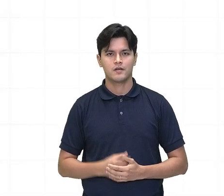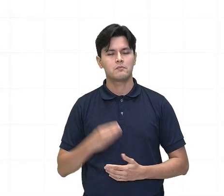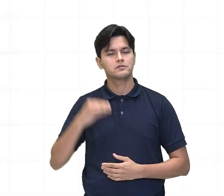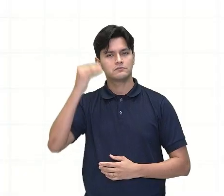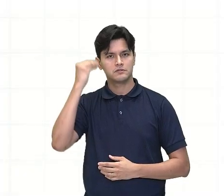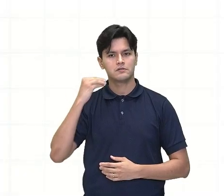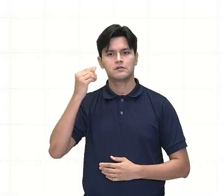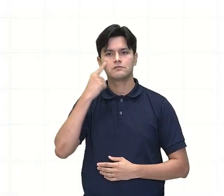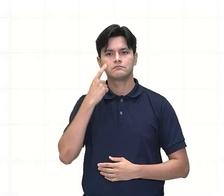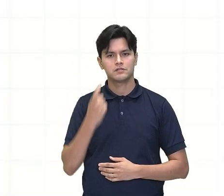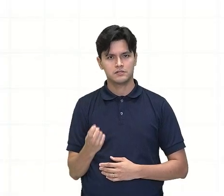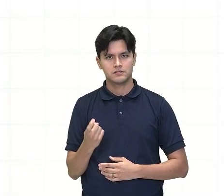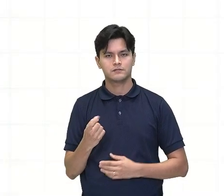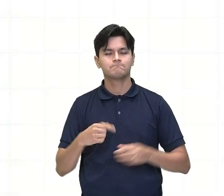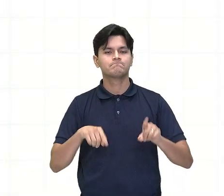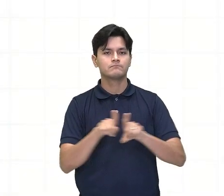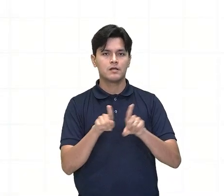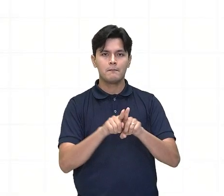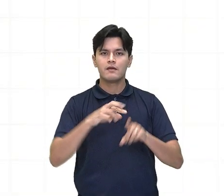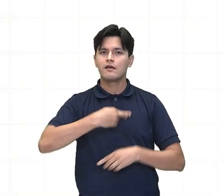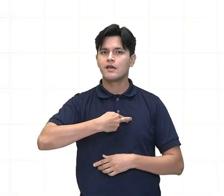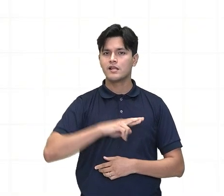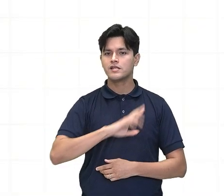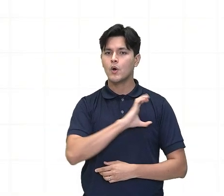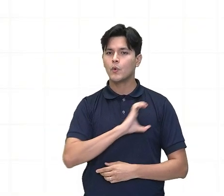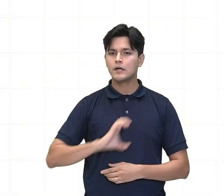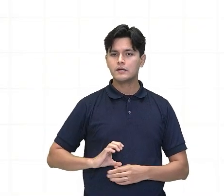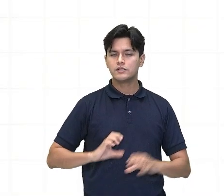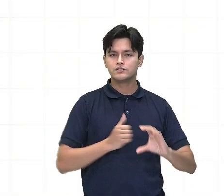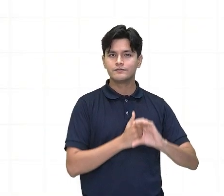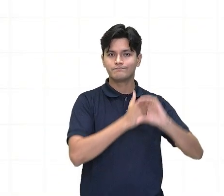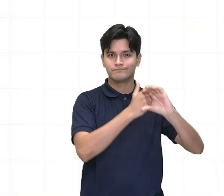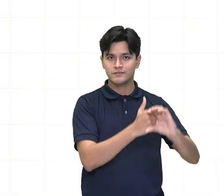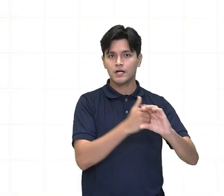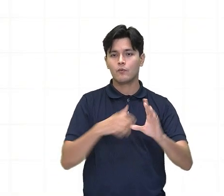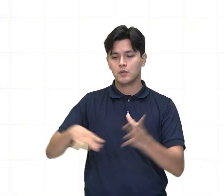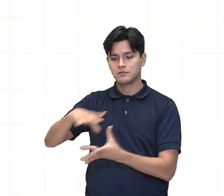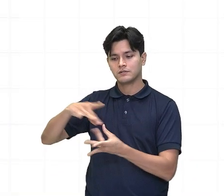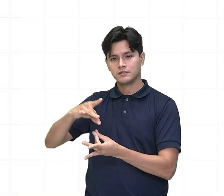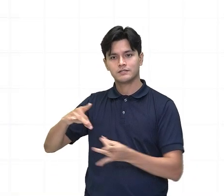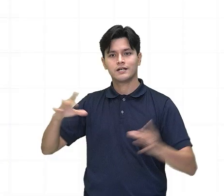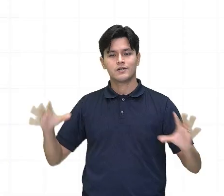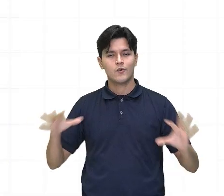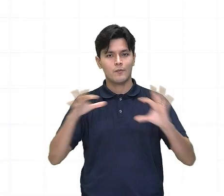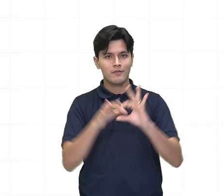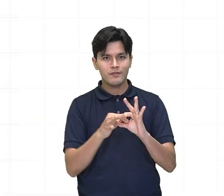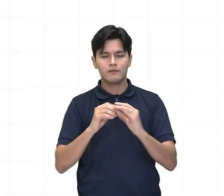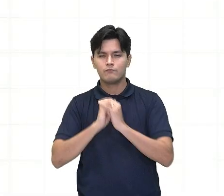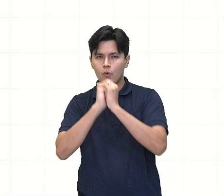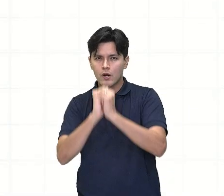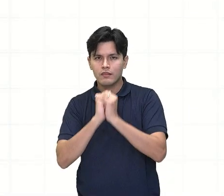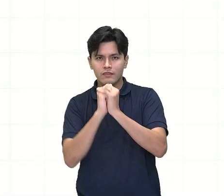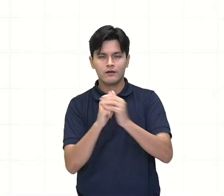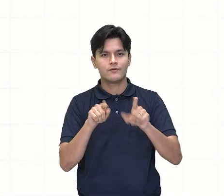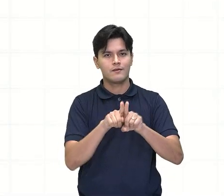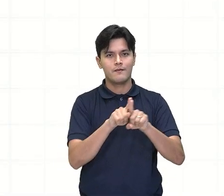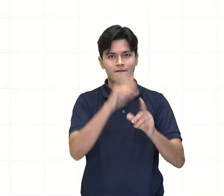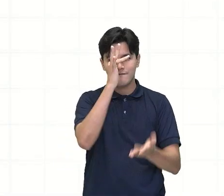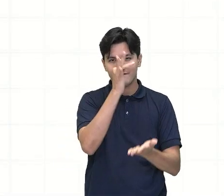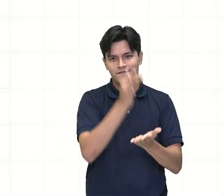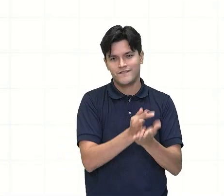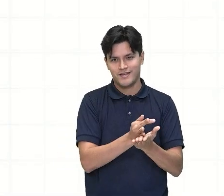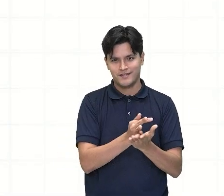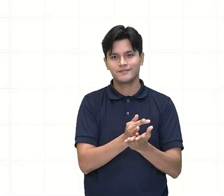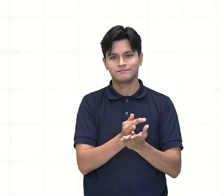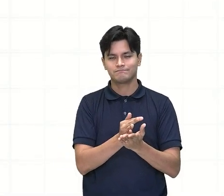né? No cristianismo, a espiritualidade está ligada à oração e à fé na providência divina. A